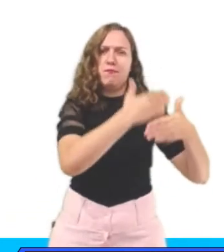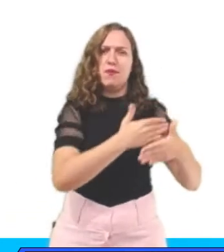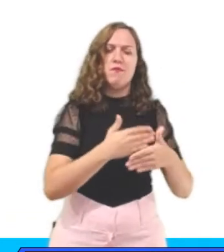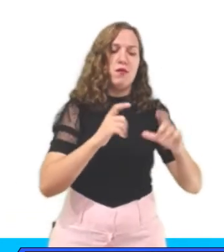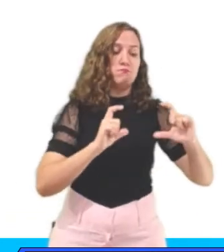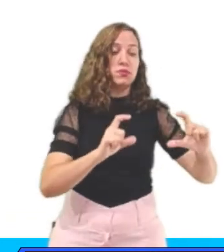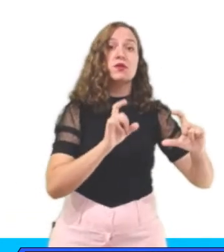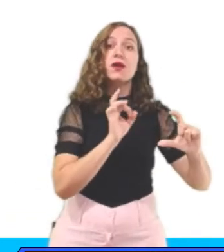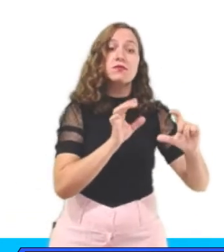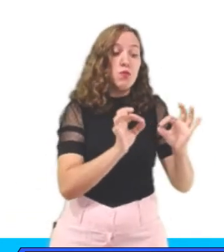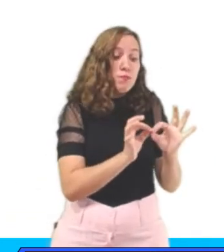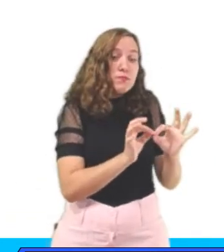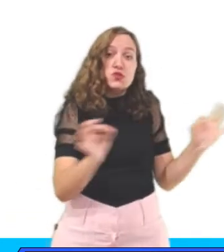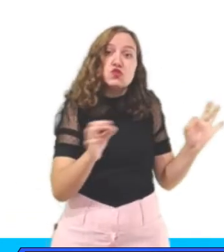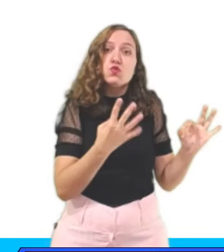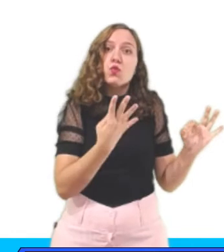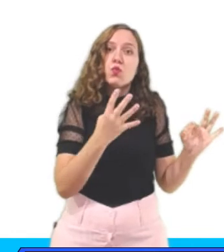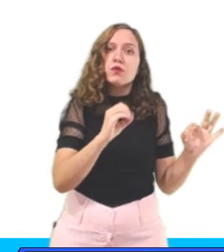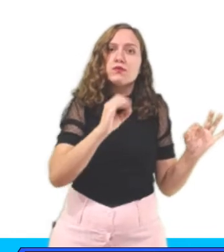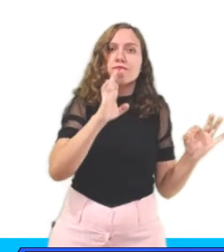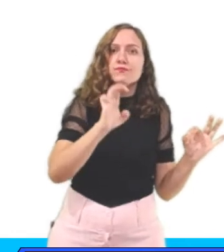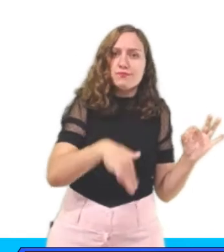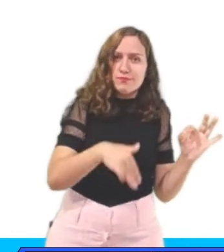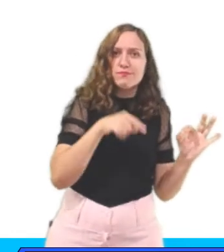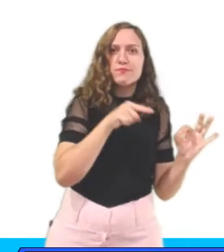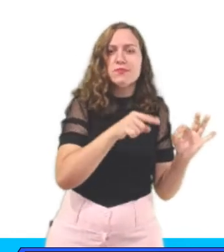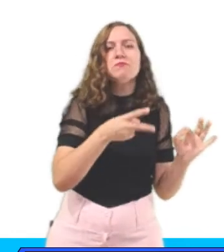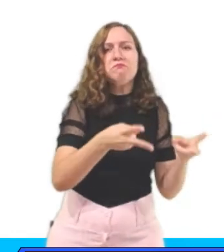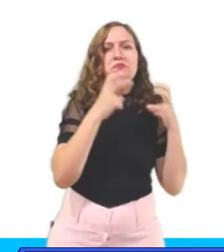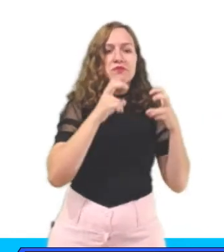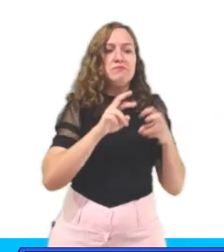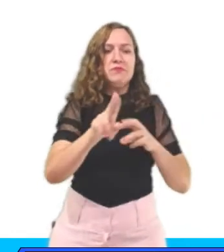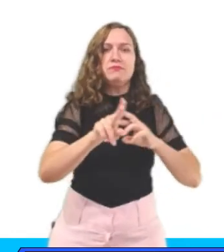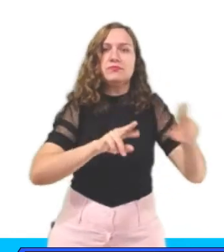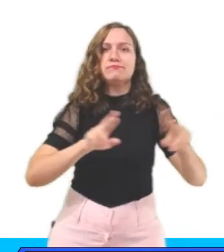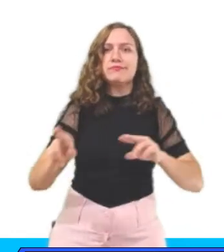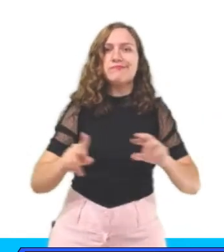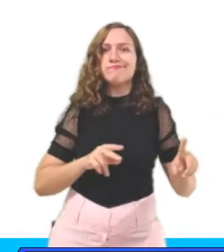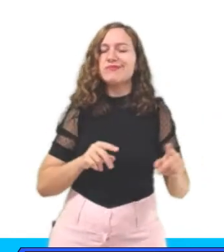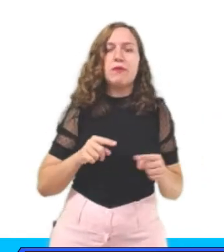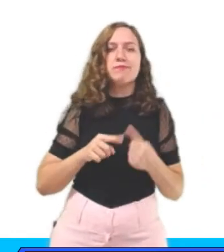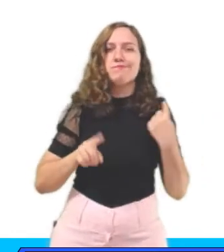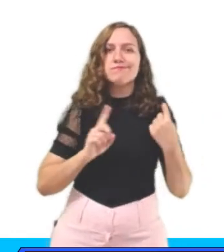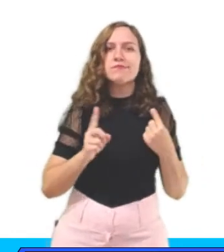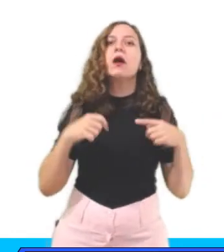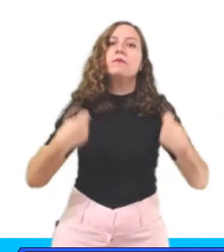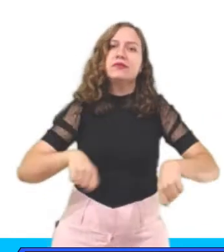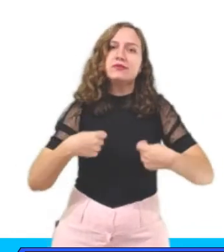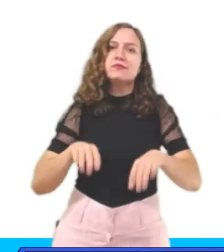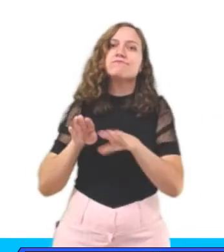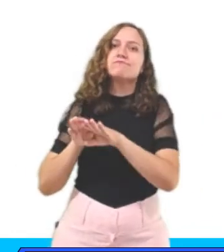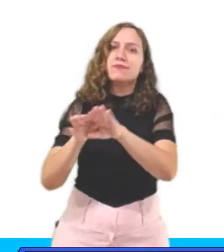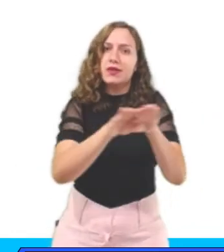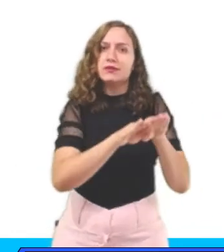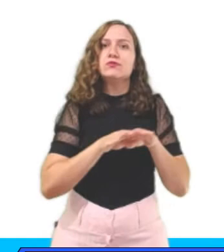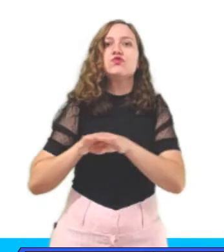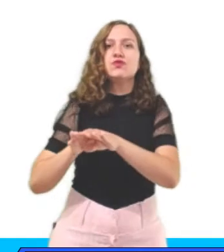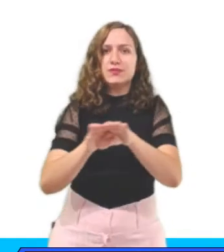centímetros. Veja que as medidas são diferentes. Eu preciso unificar,